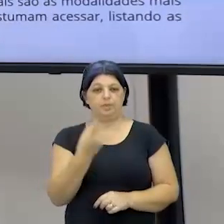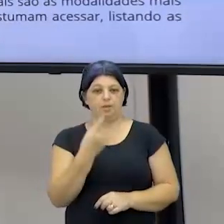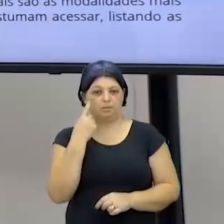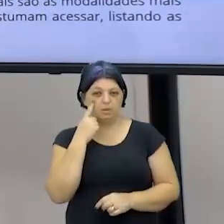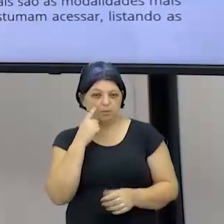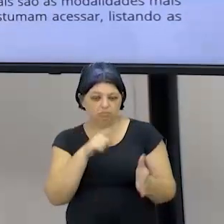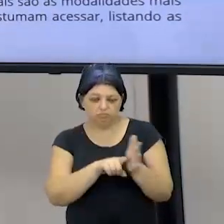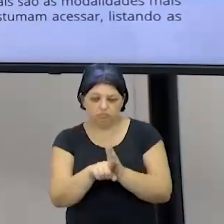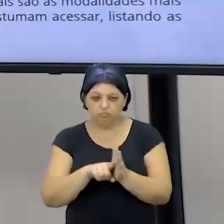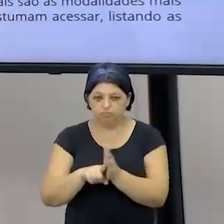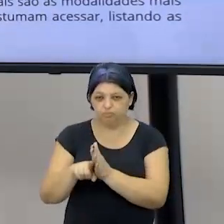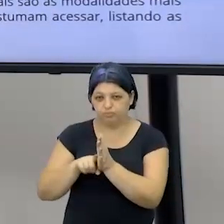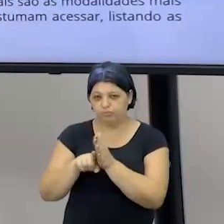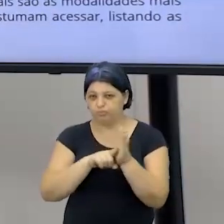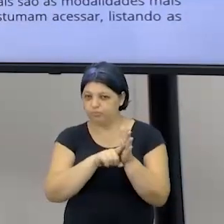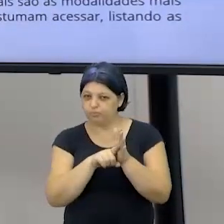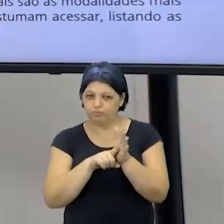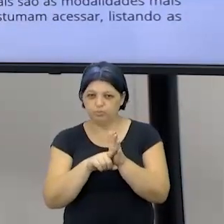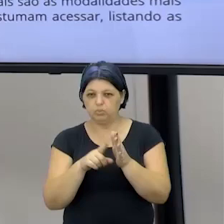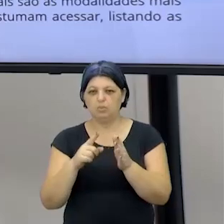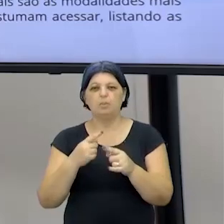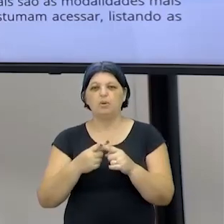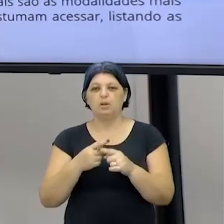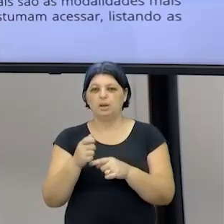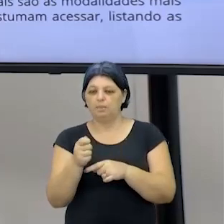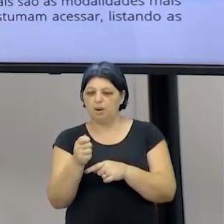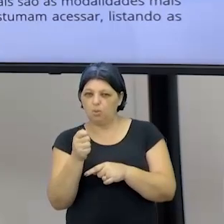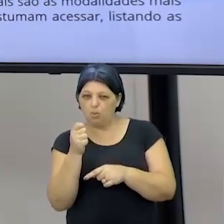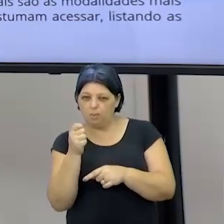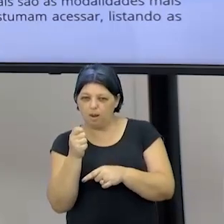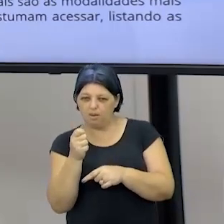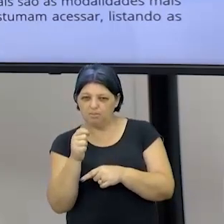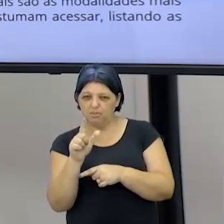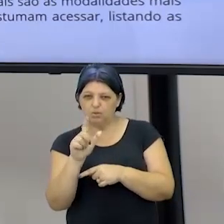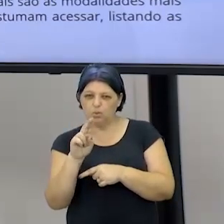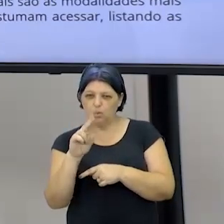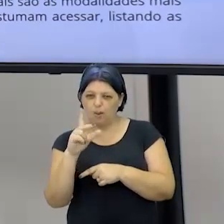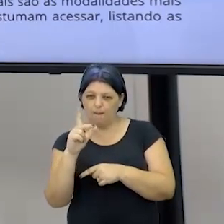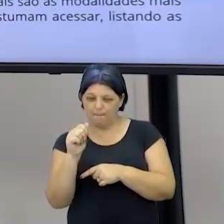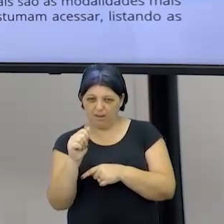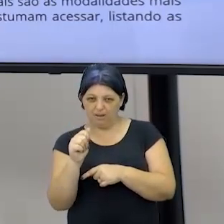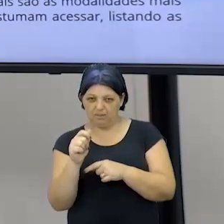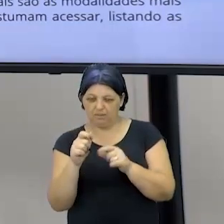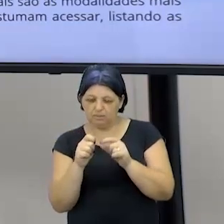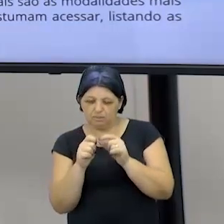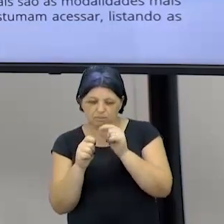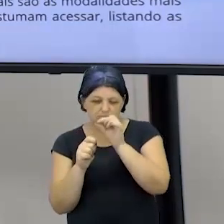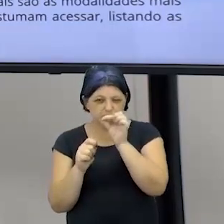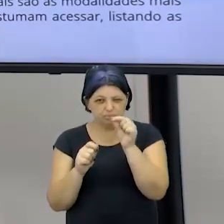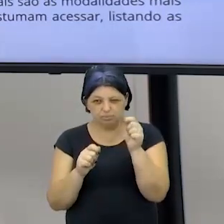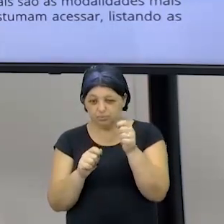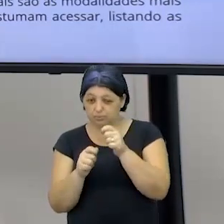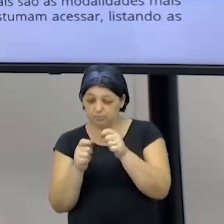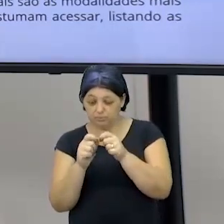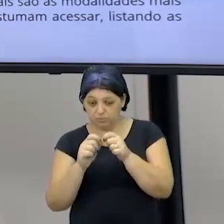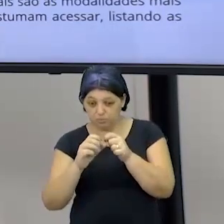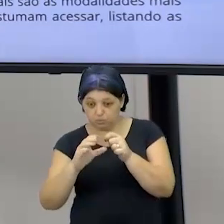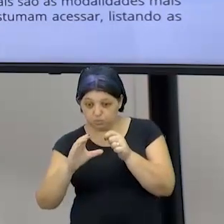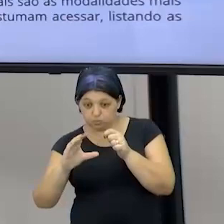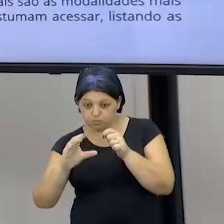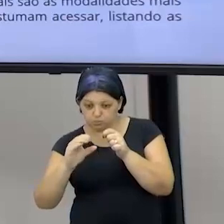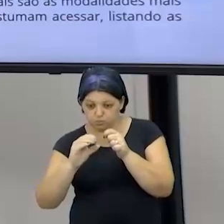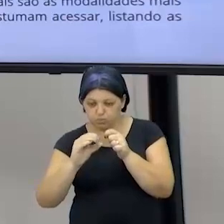investigar cientificamente. E por que eu trouxe a lupa? Ela é símbolo aí da investigação científica.